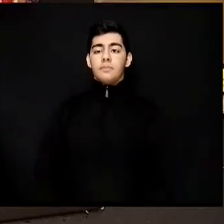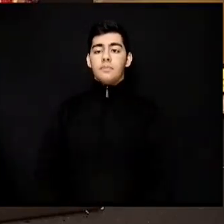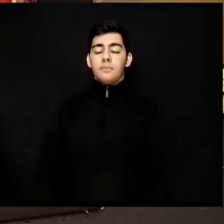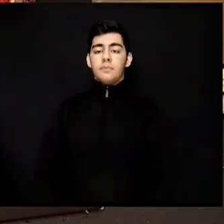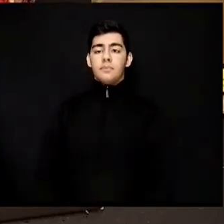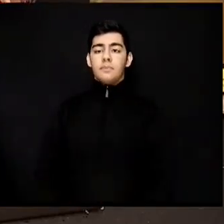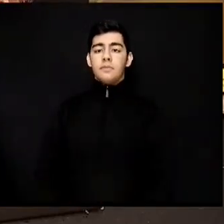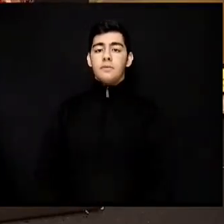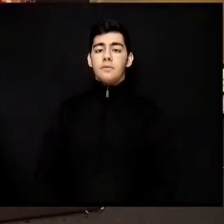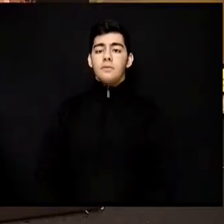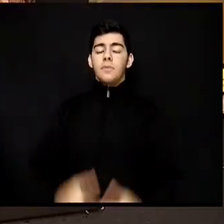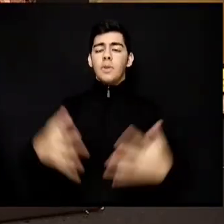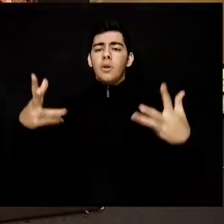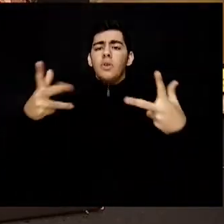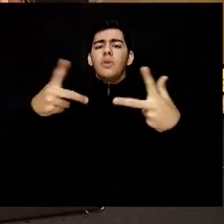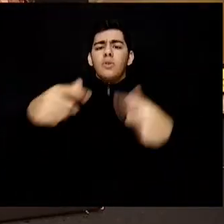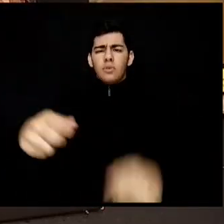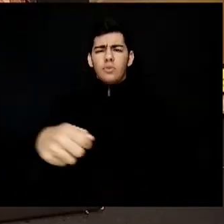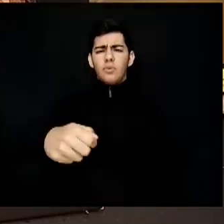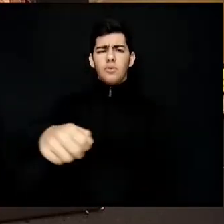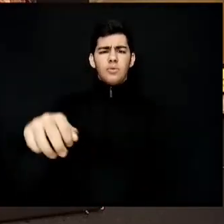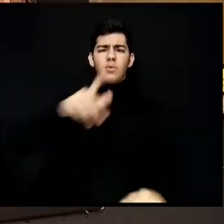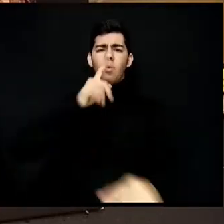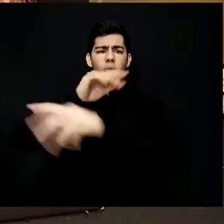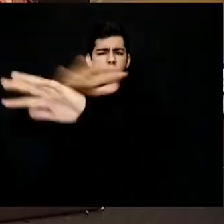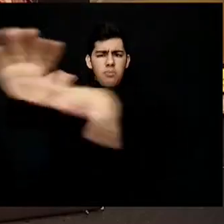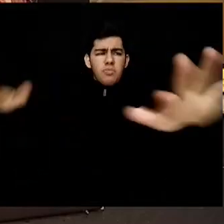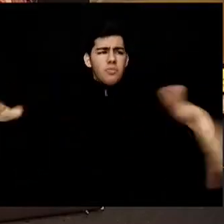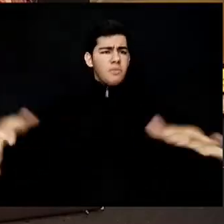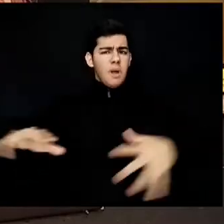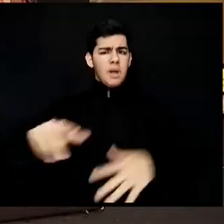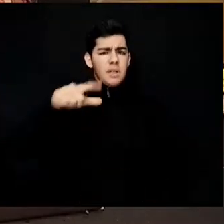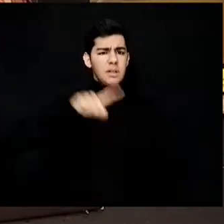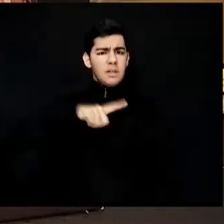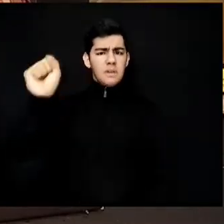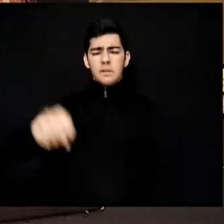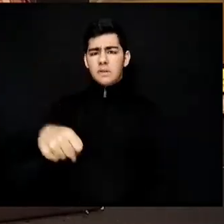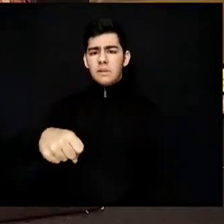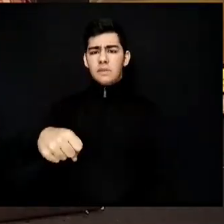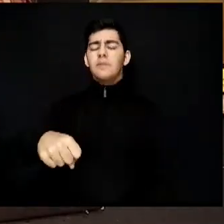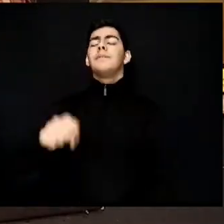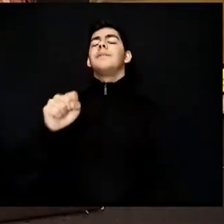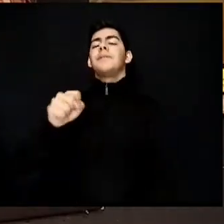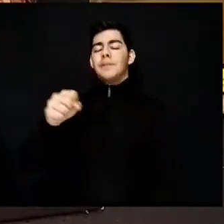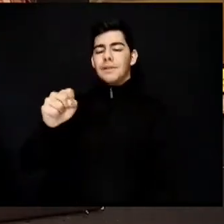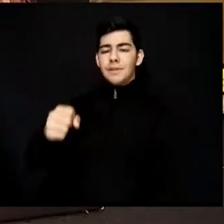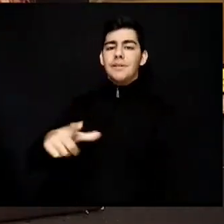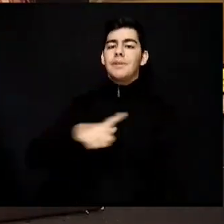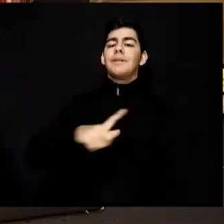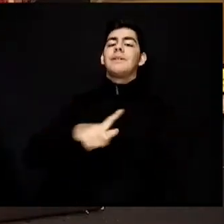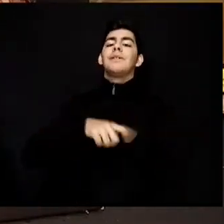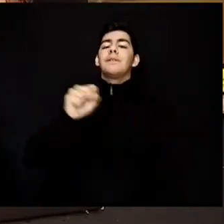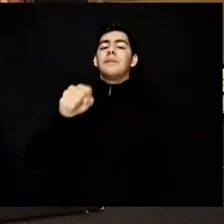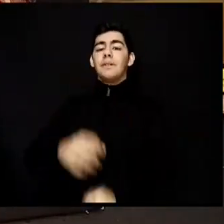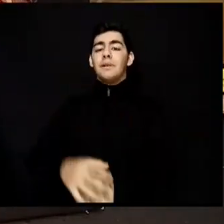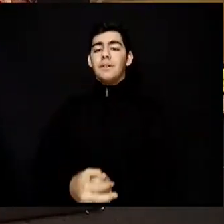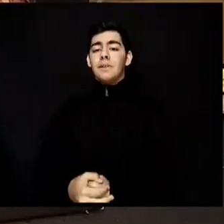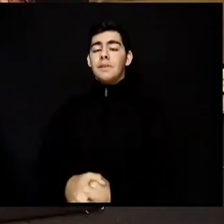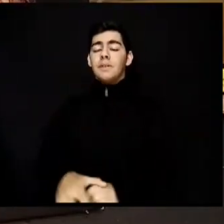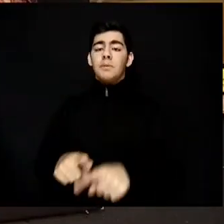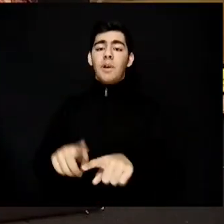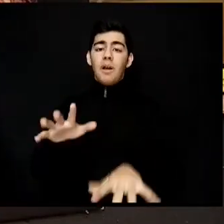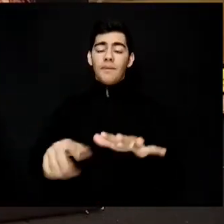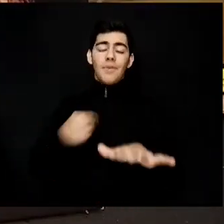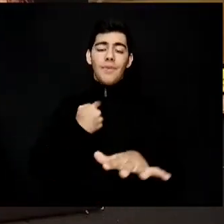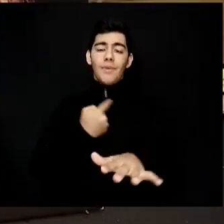do oceano? Isso, tem nos oceanos, e aí eles variam, por exemplo, que aí a gente vai começar a pesquisar, trocar